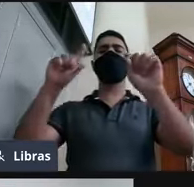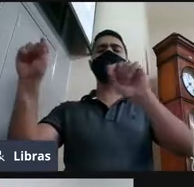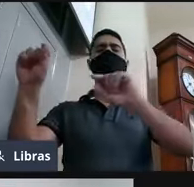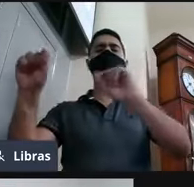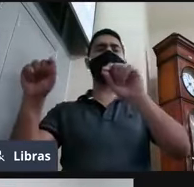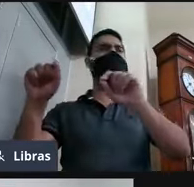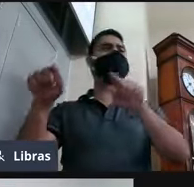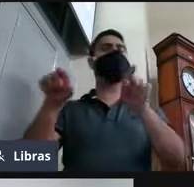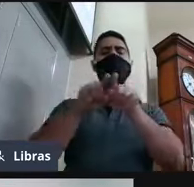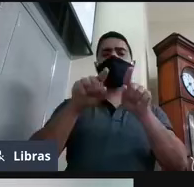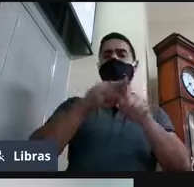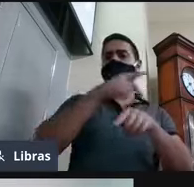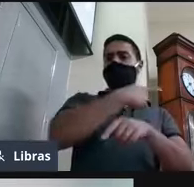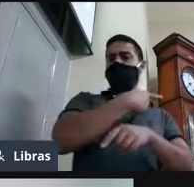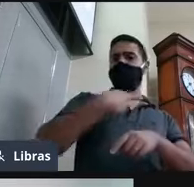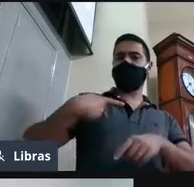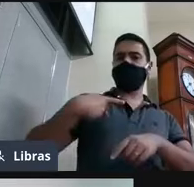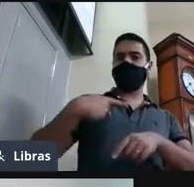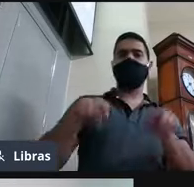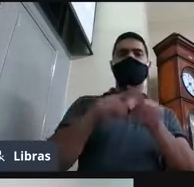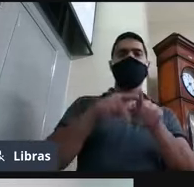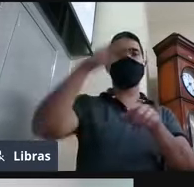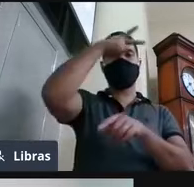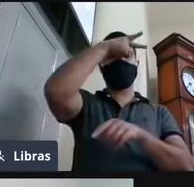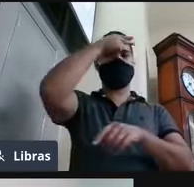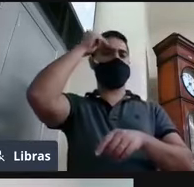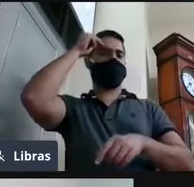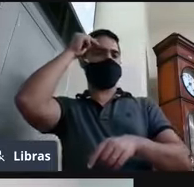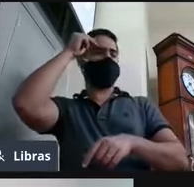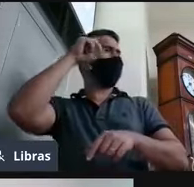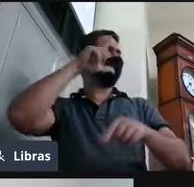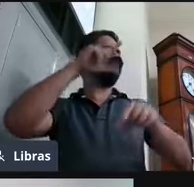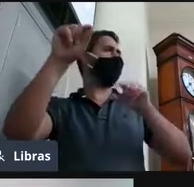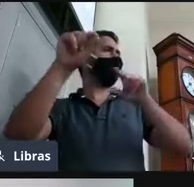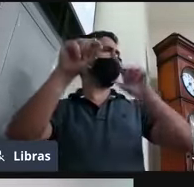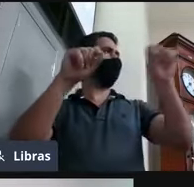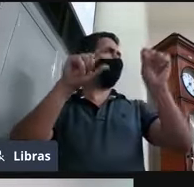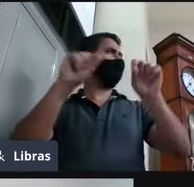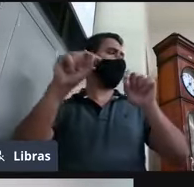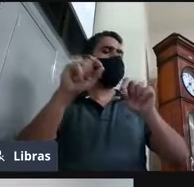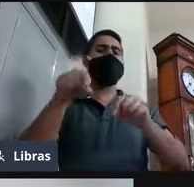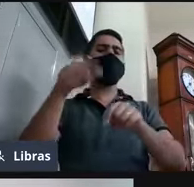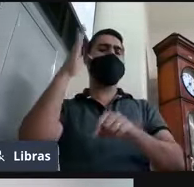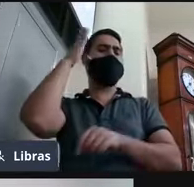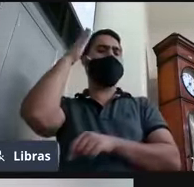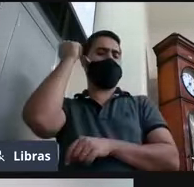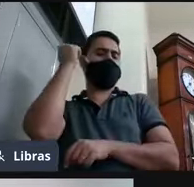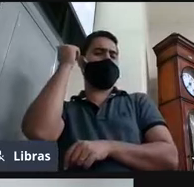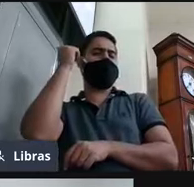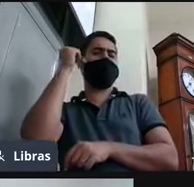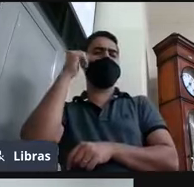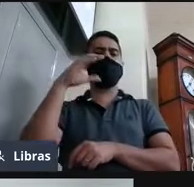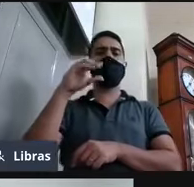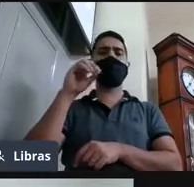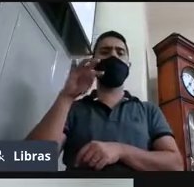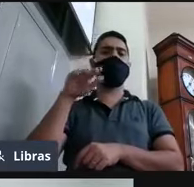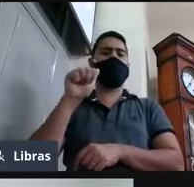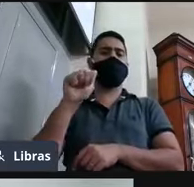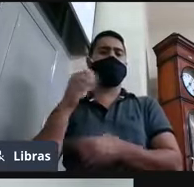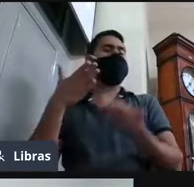do do prefeito municipal, após saber que as contas dele